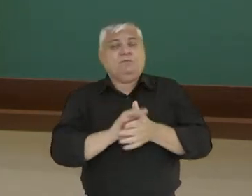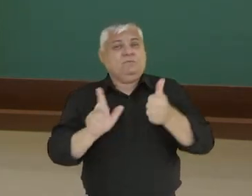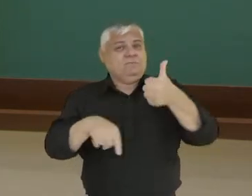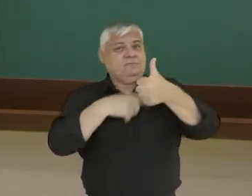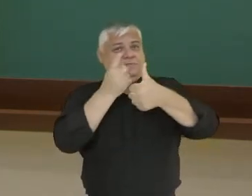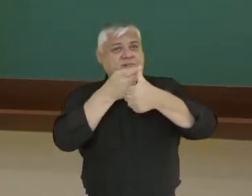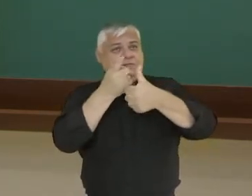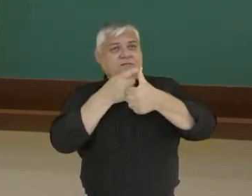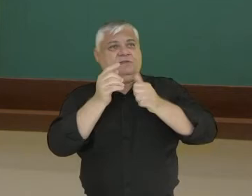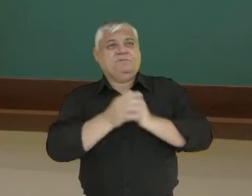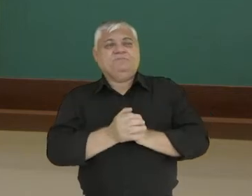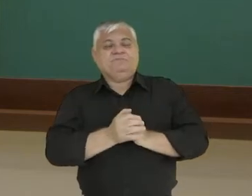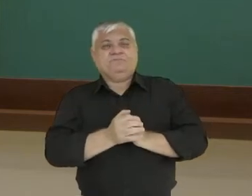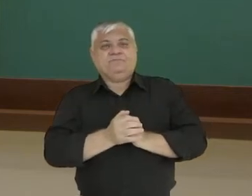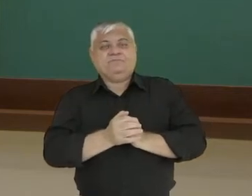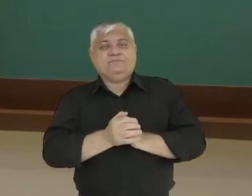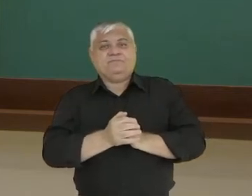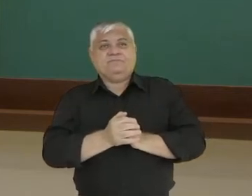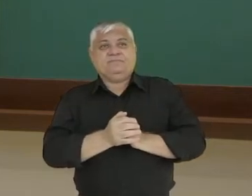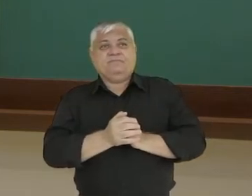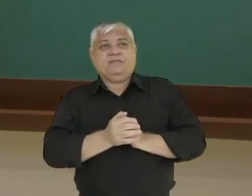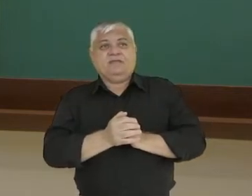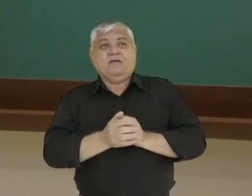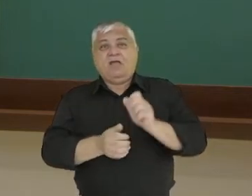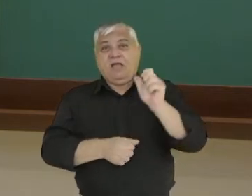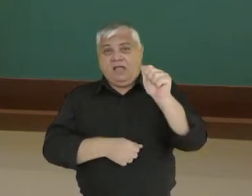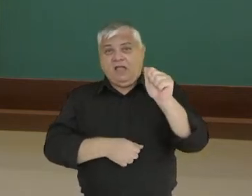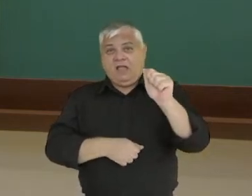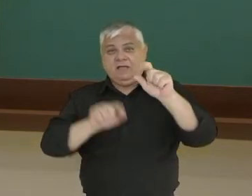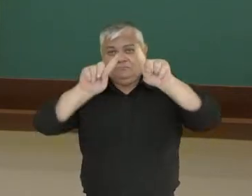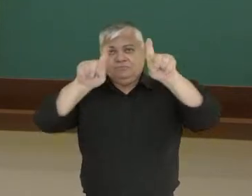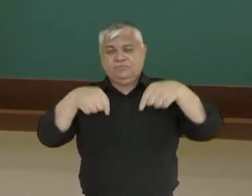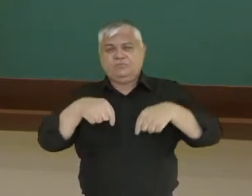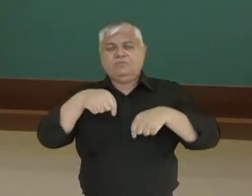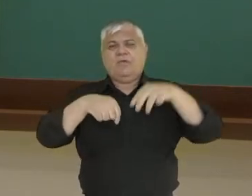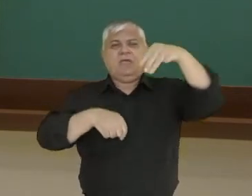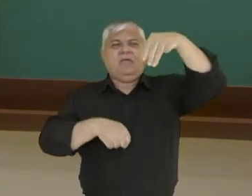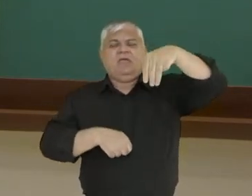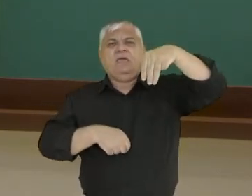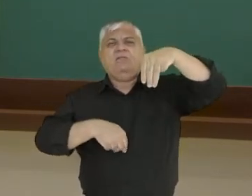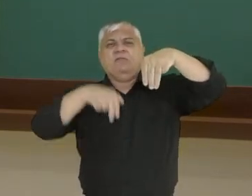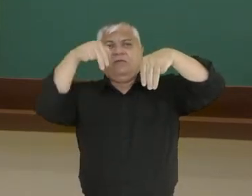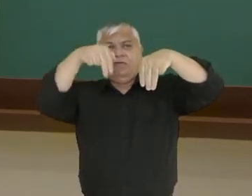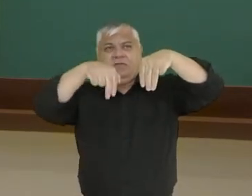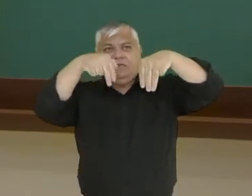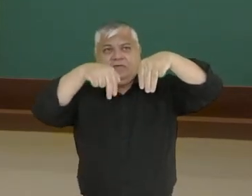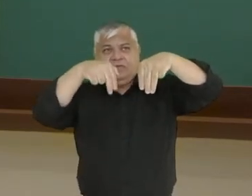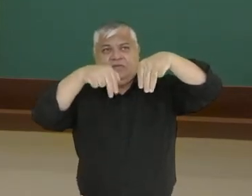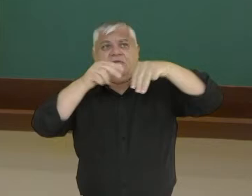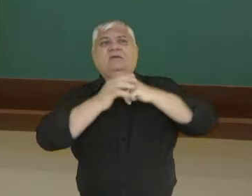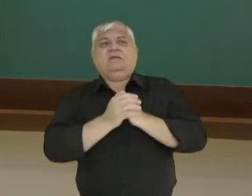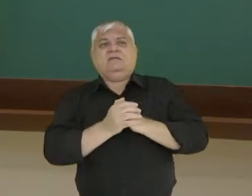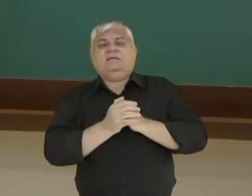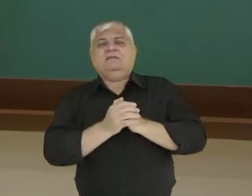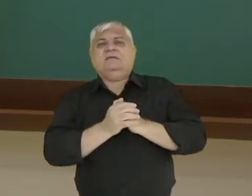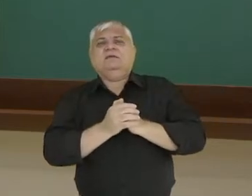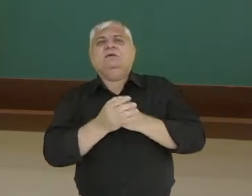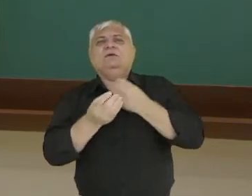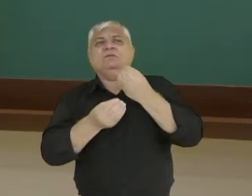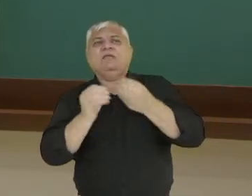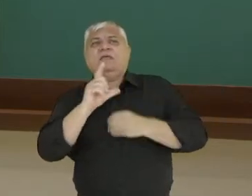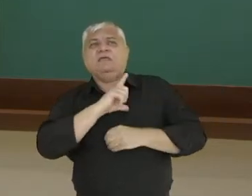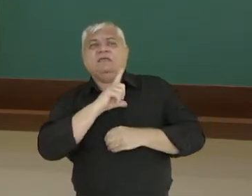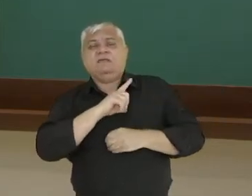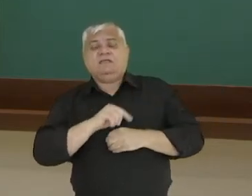primeira. Para A, mn números reais positivos e A diferente de 1, temos